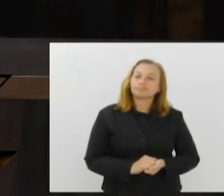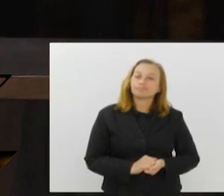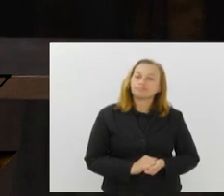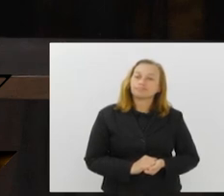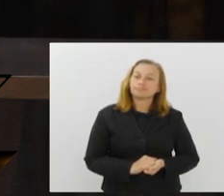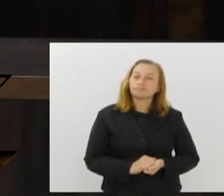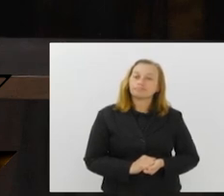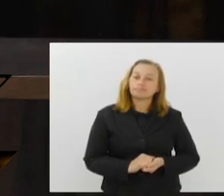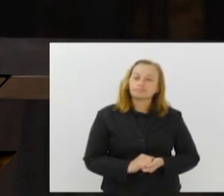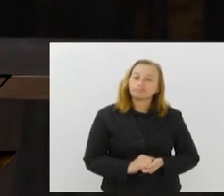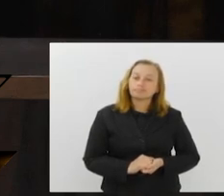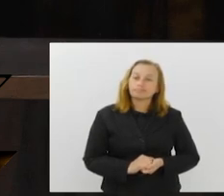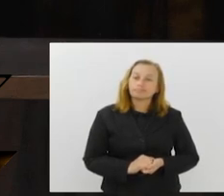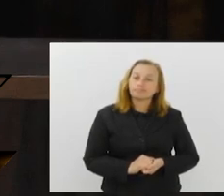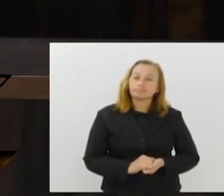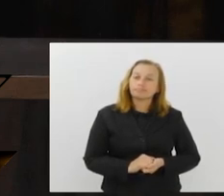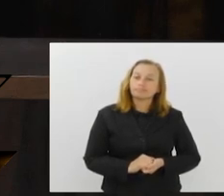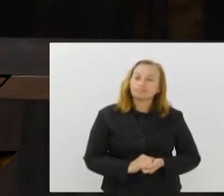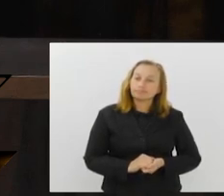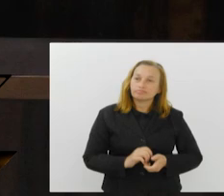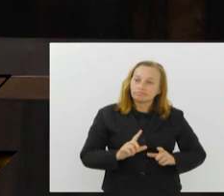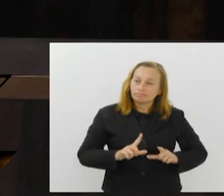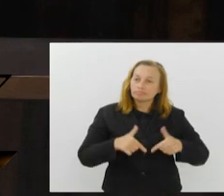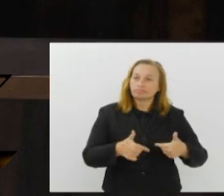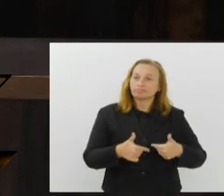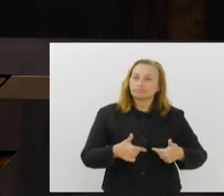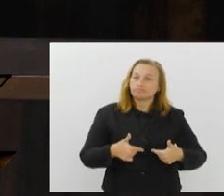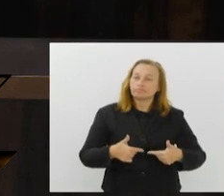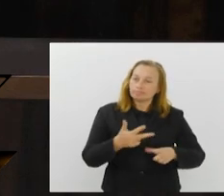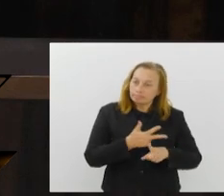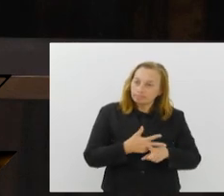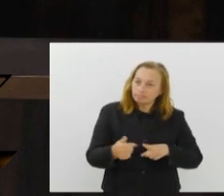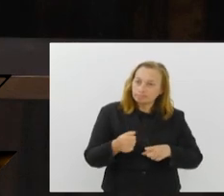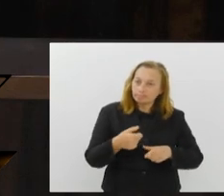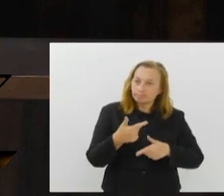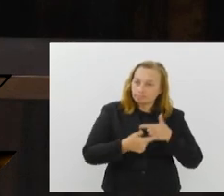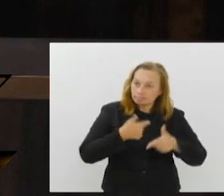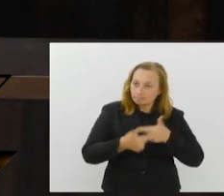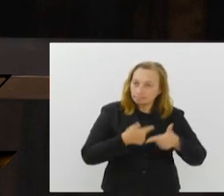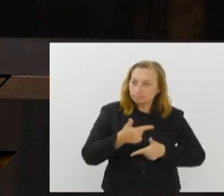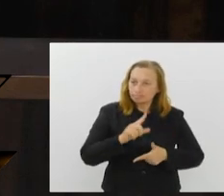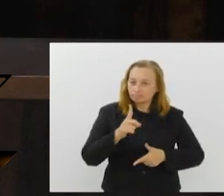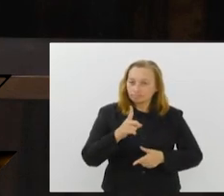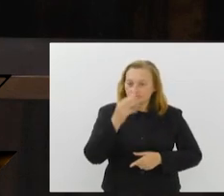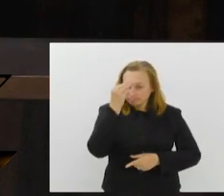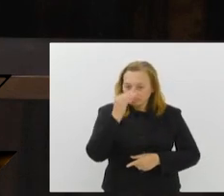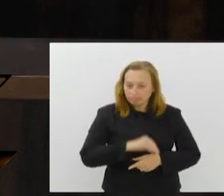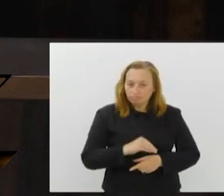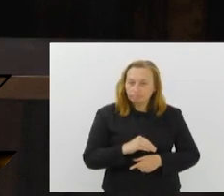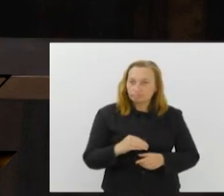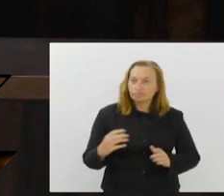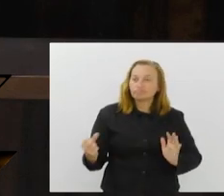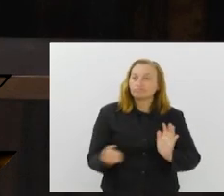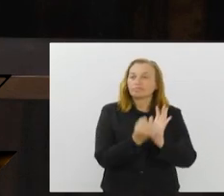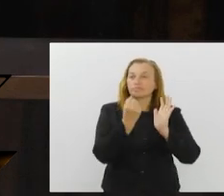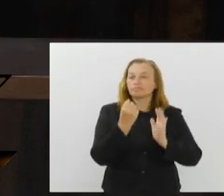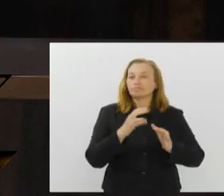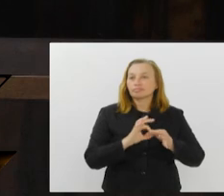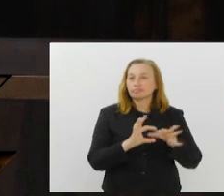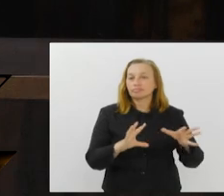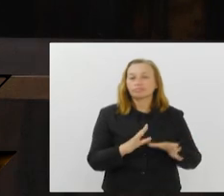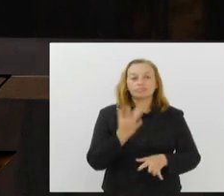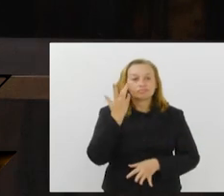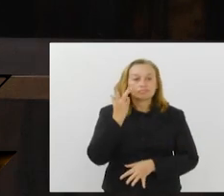se coloca vence batalha e não desiste deixa uma marca eu acho Fernando